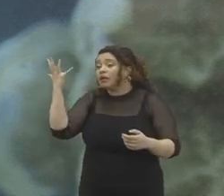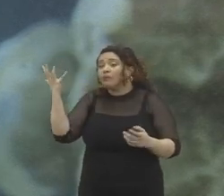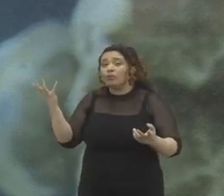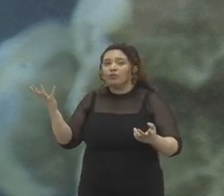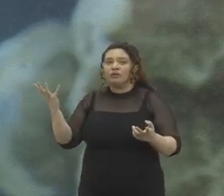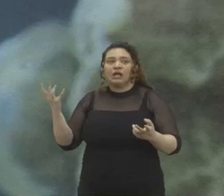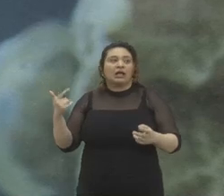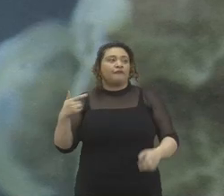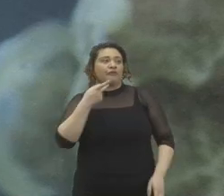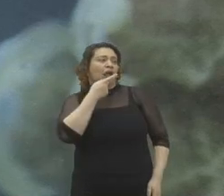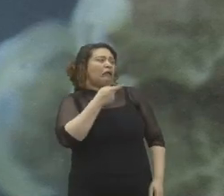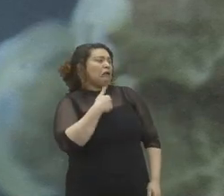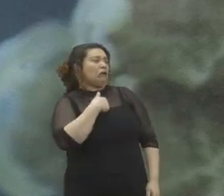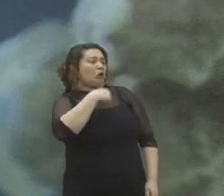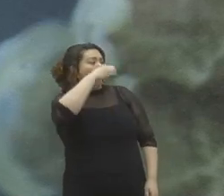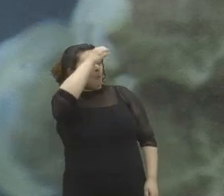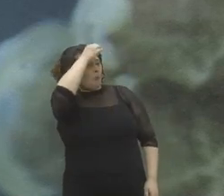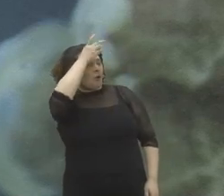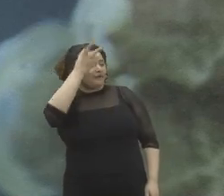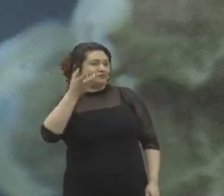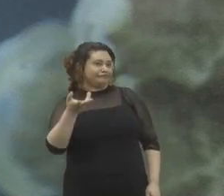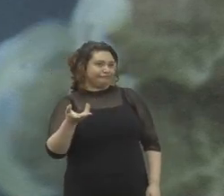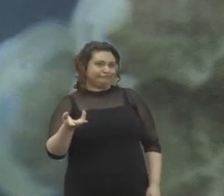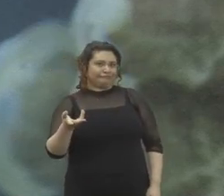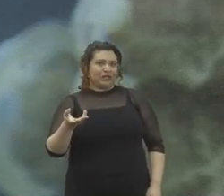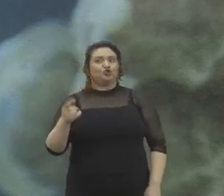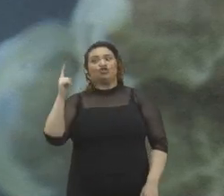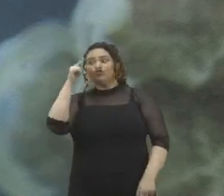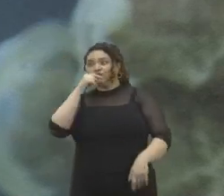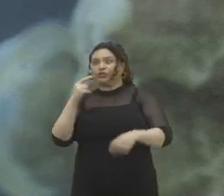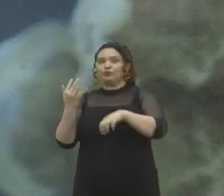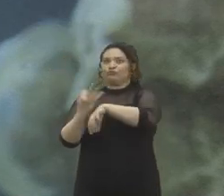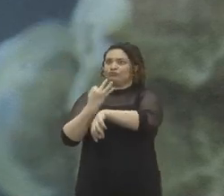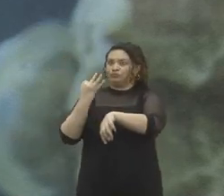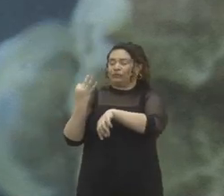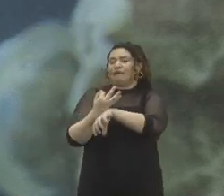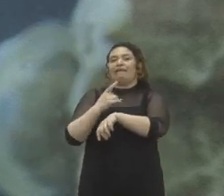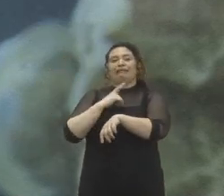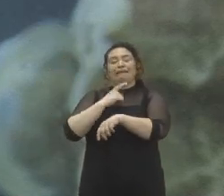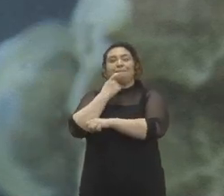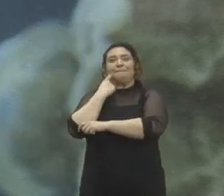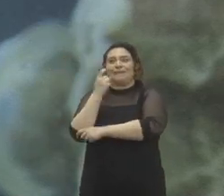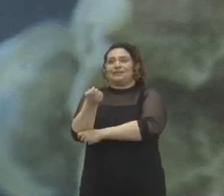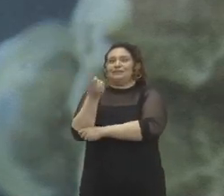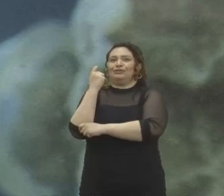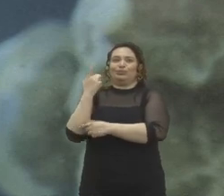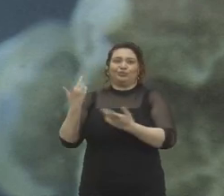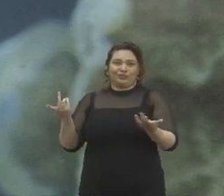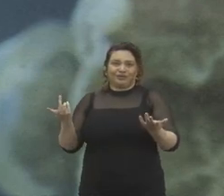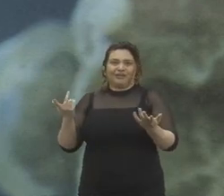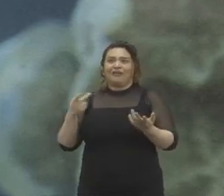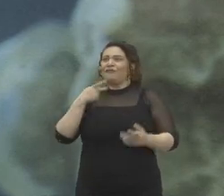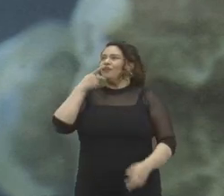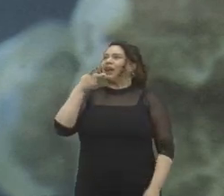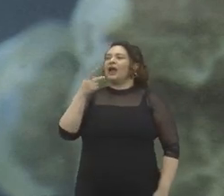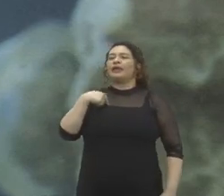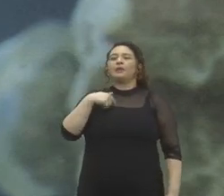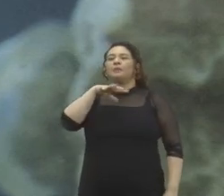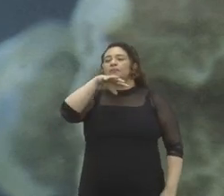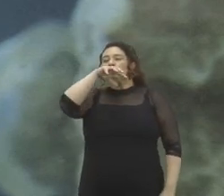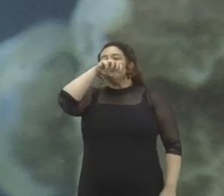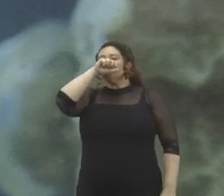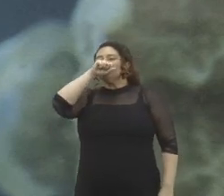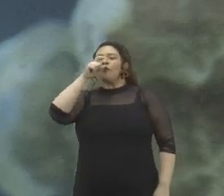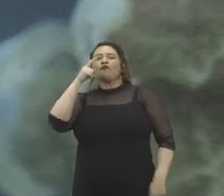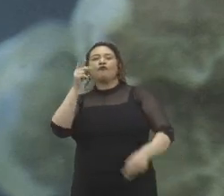Olha não sei é difícil alguém virar Sabe aquele velho Pescador e dizer não ó pelo pelo jeito pelo cheiro